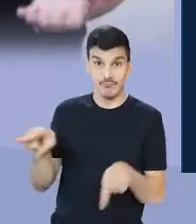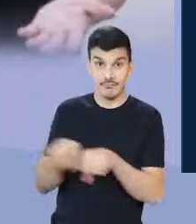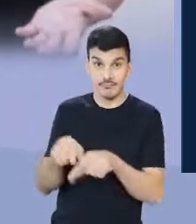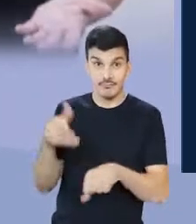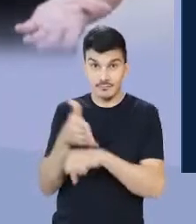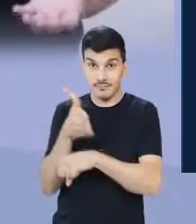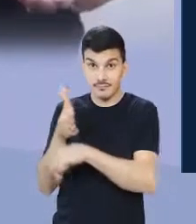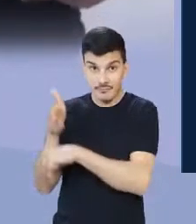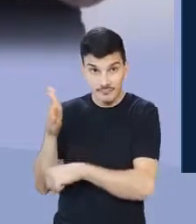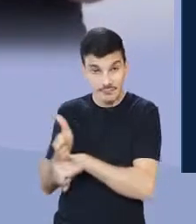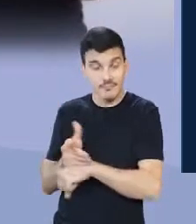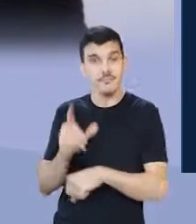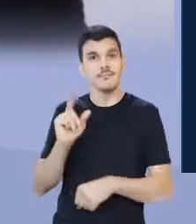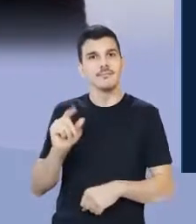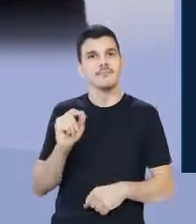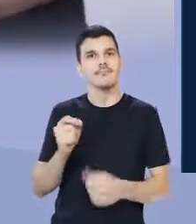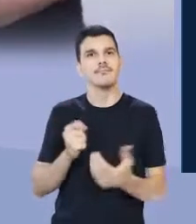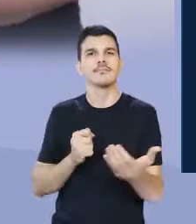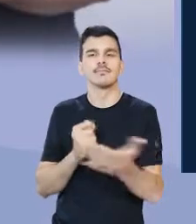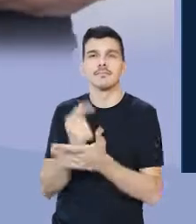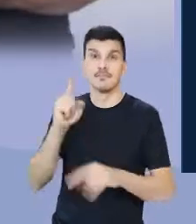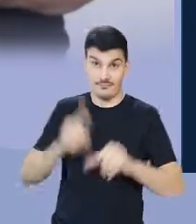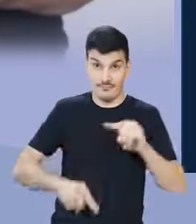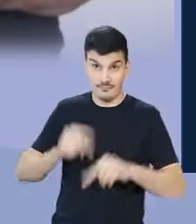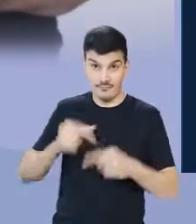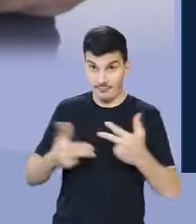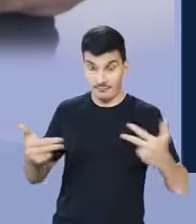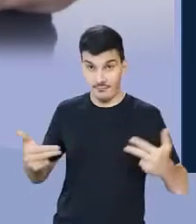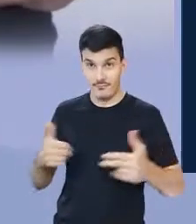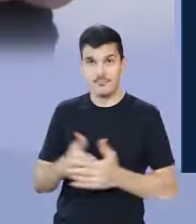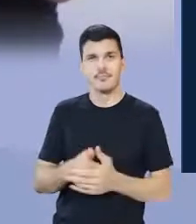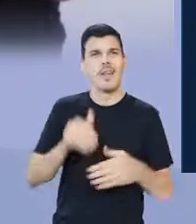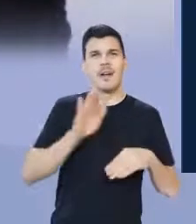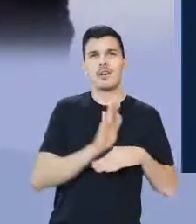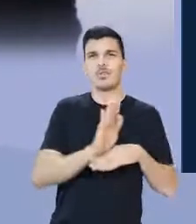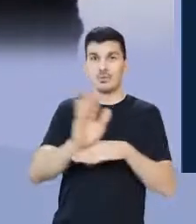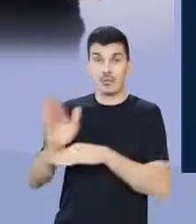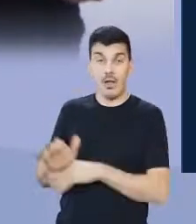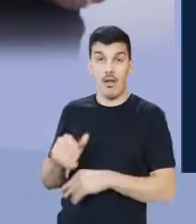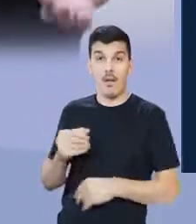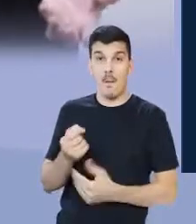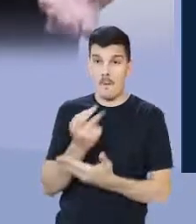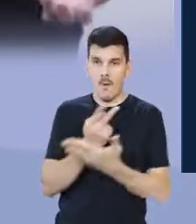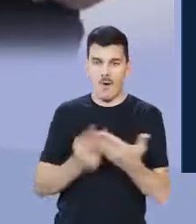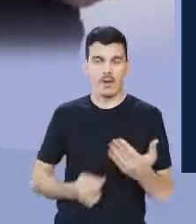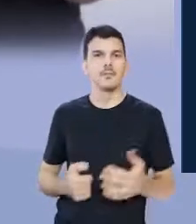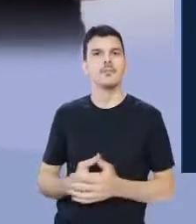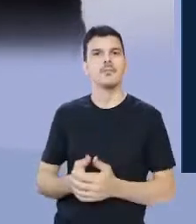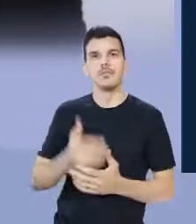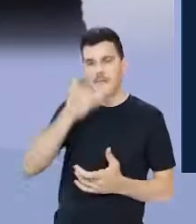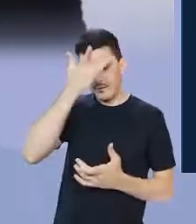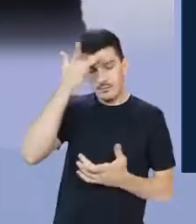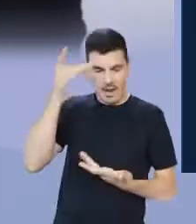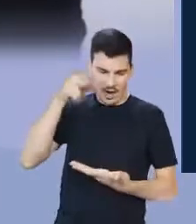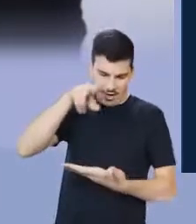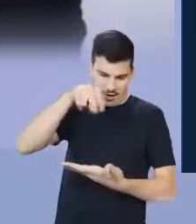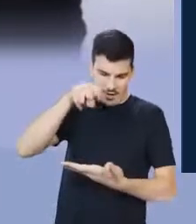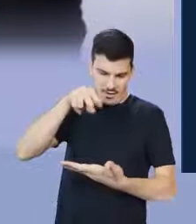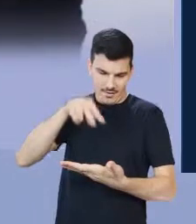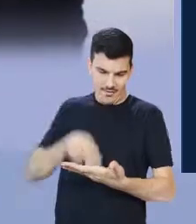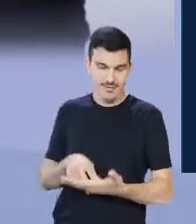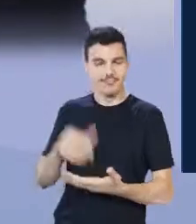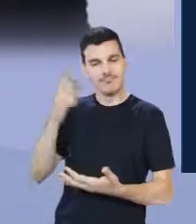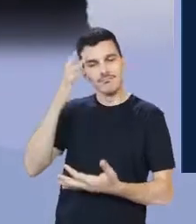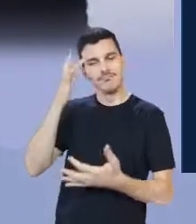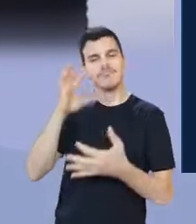de participarem, de comprarem os produtos e ajudarem esse poeta, essas pessoas